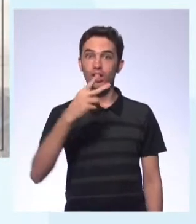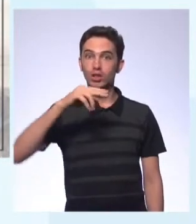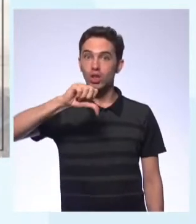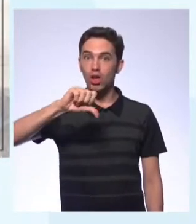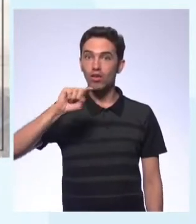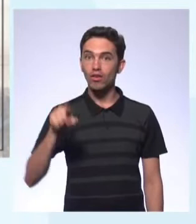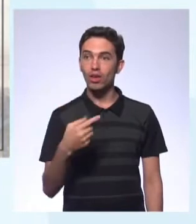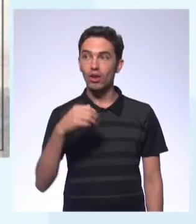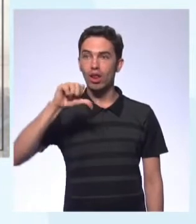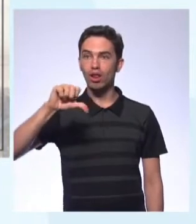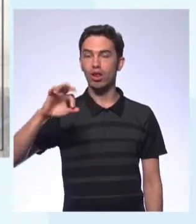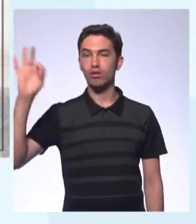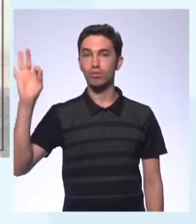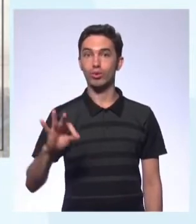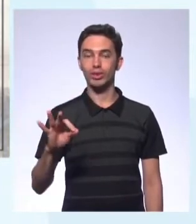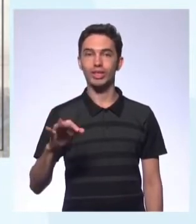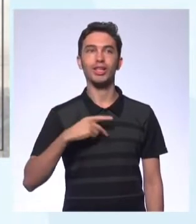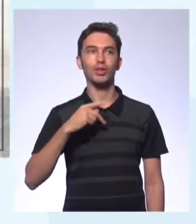29,9%